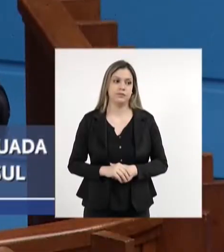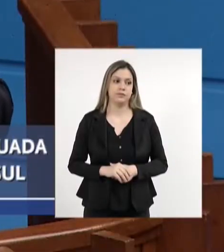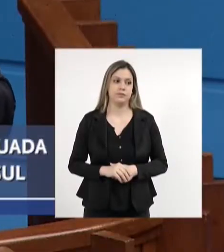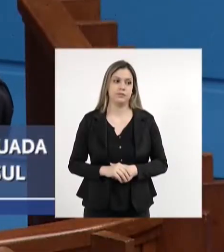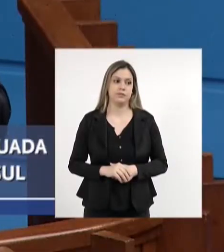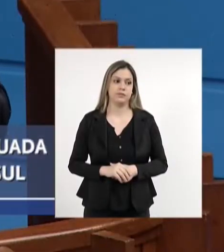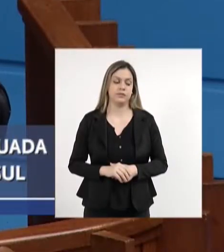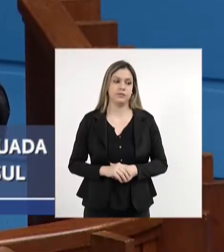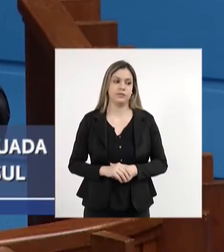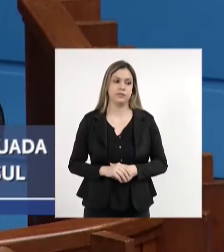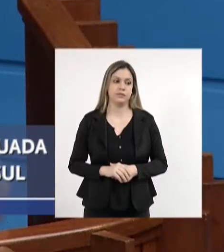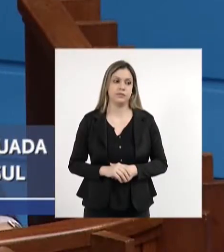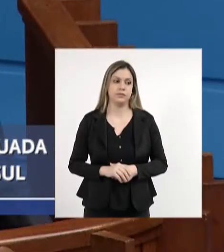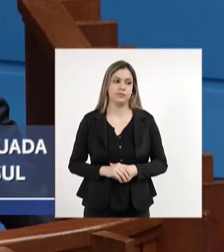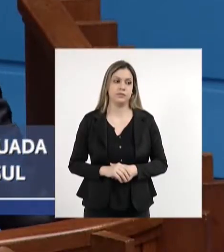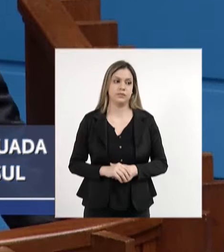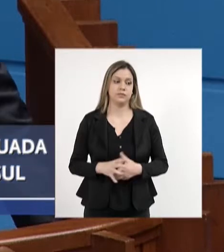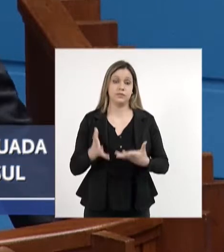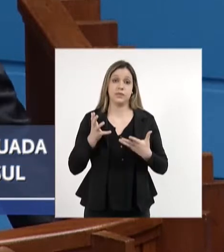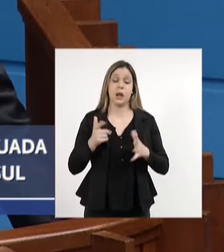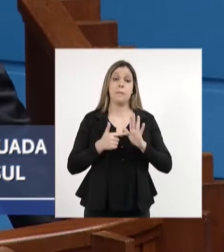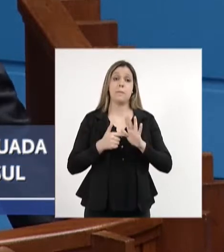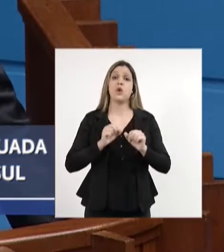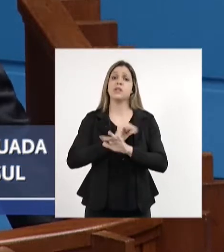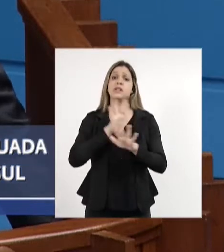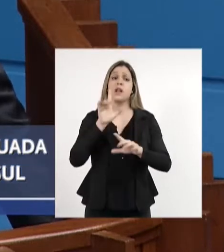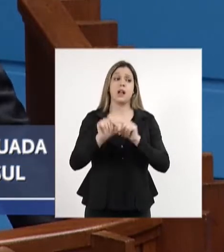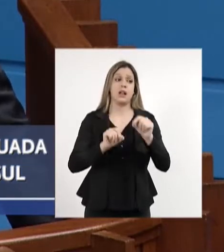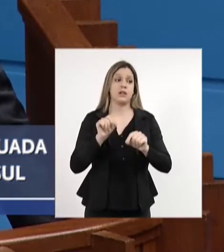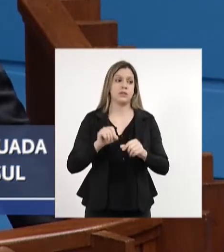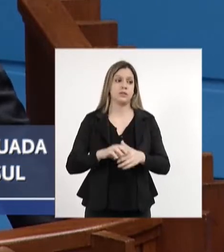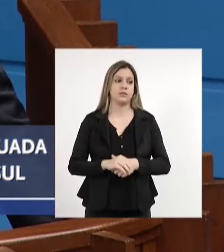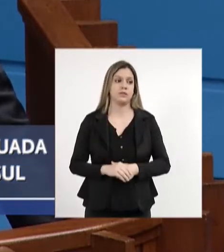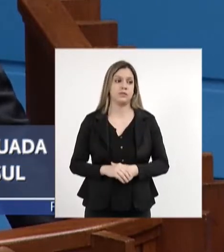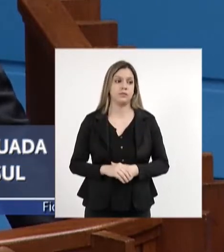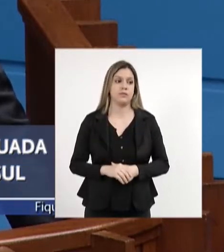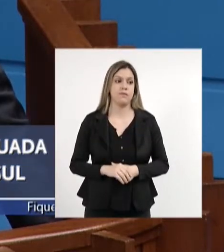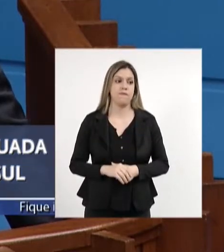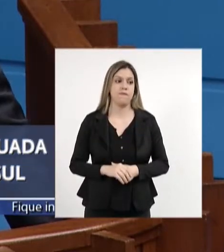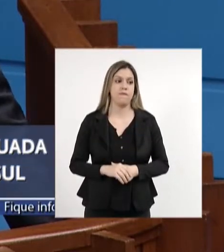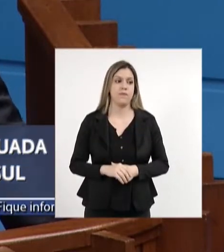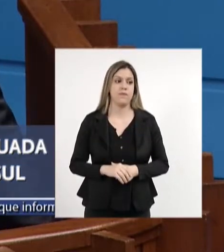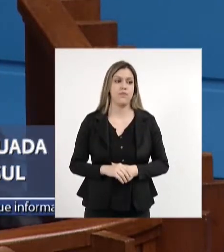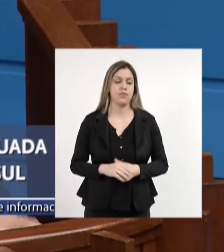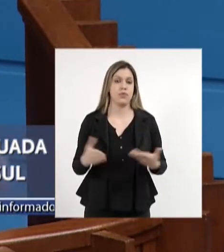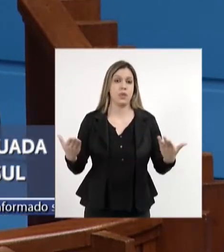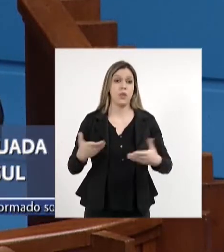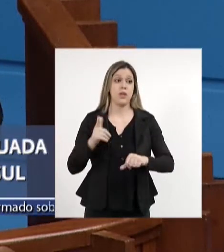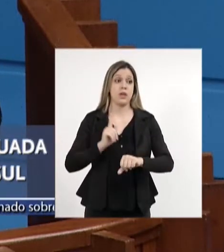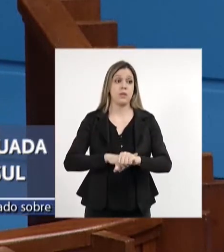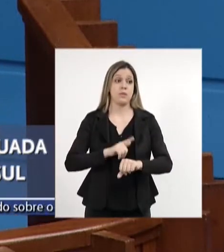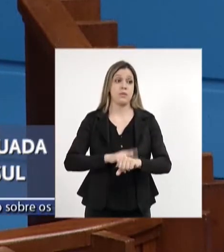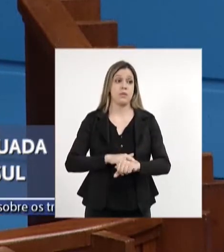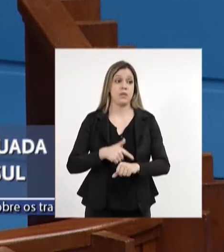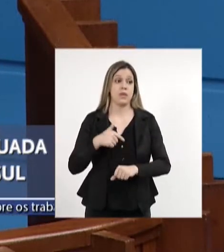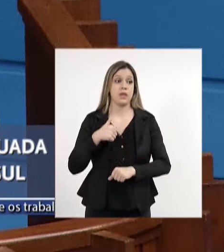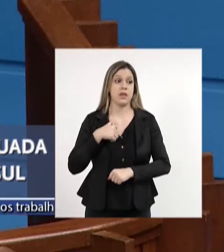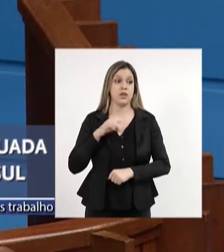Por dever de transparência, eu tenho que informar que, no momento, eu encontro